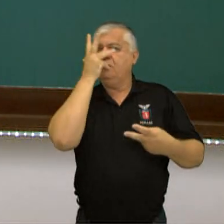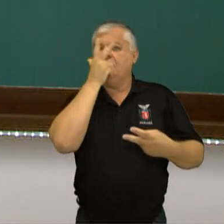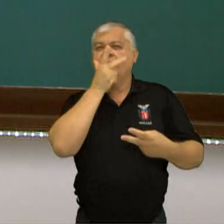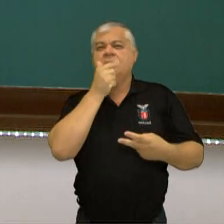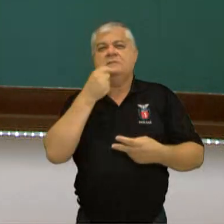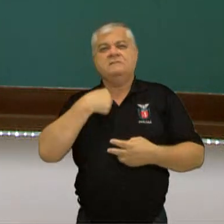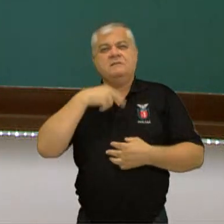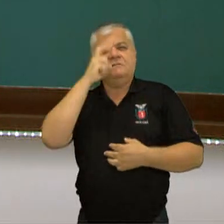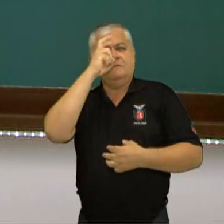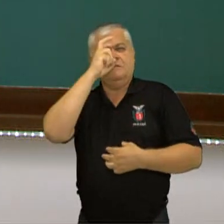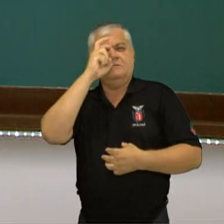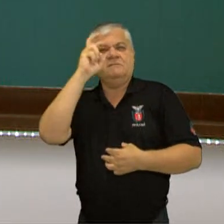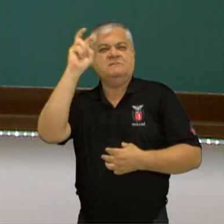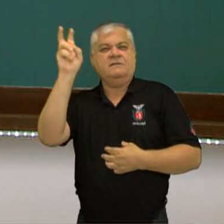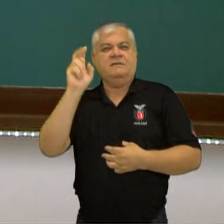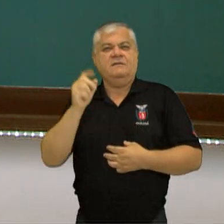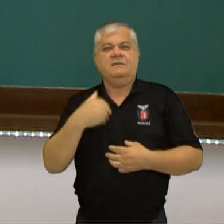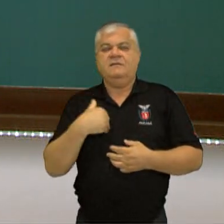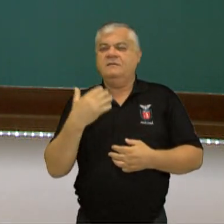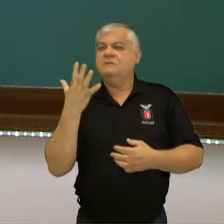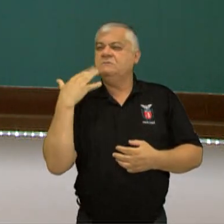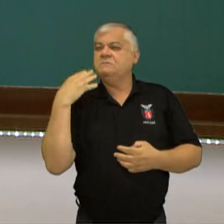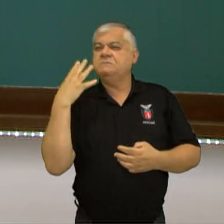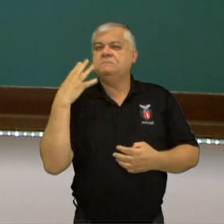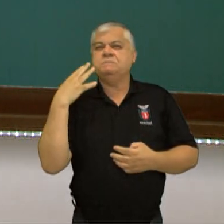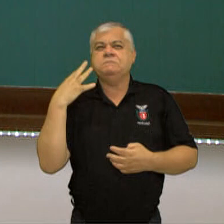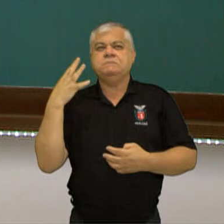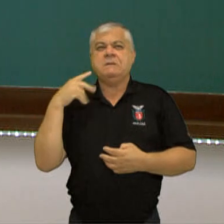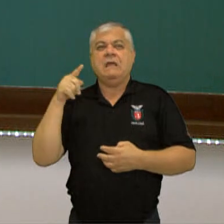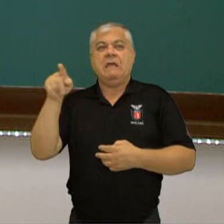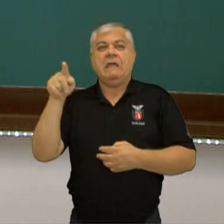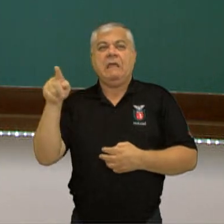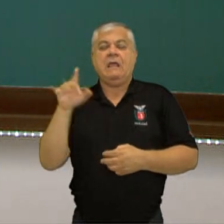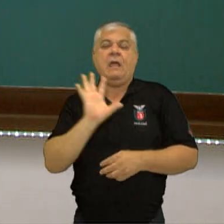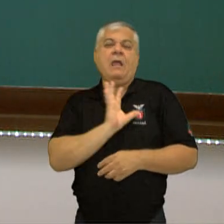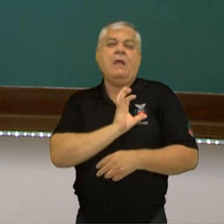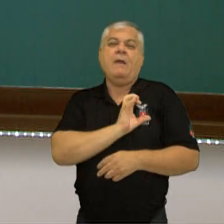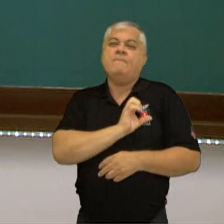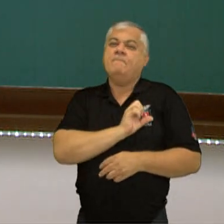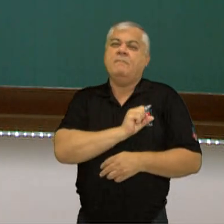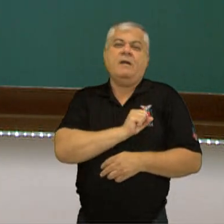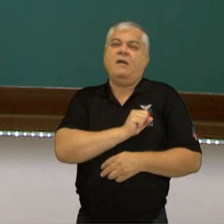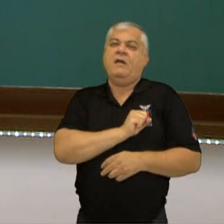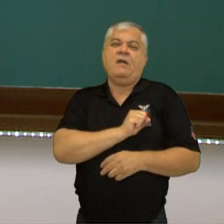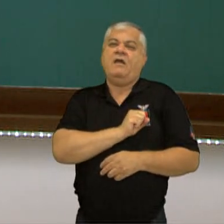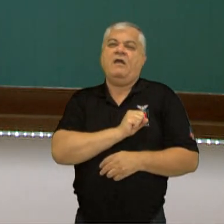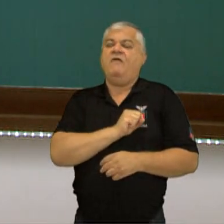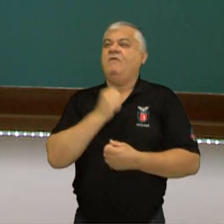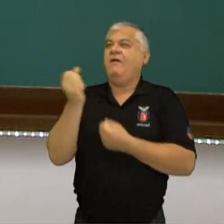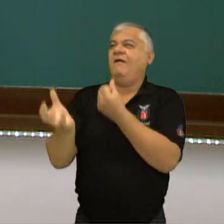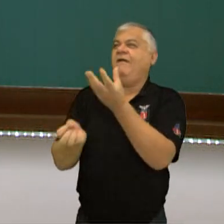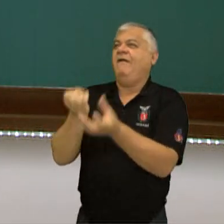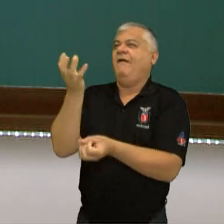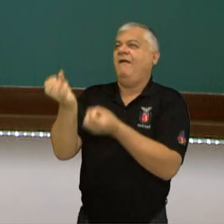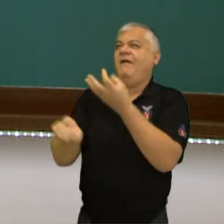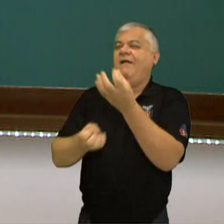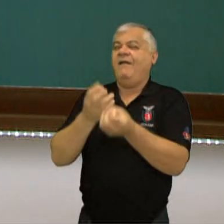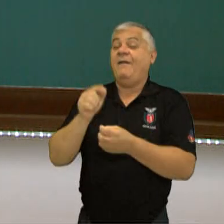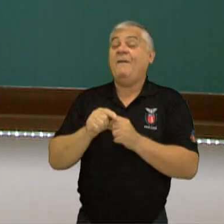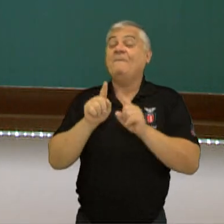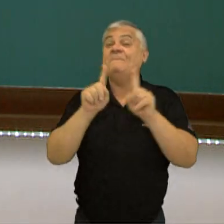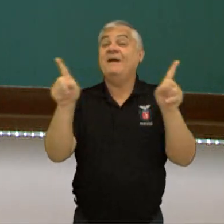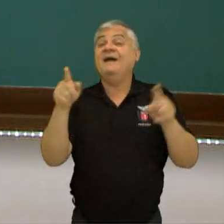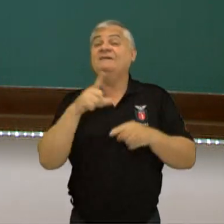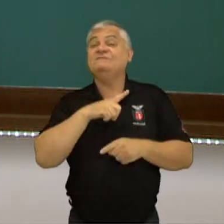de humor rápido e irônico, apaixonada por Arlequim, amada pelo Pierrot. Pierrot é o que a gente chama, na linguagem